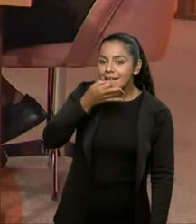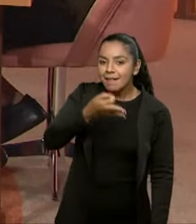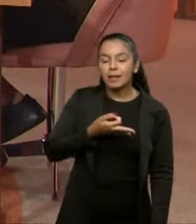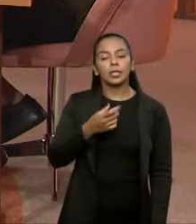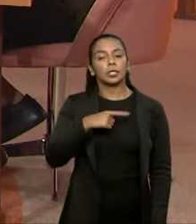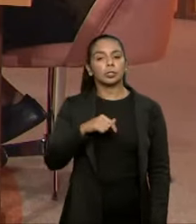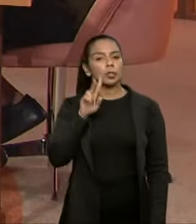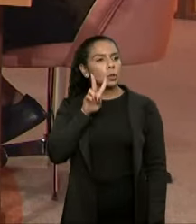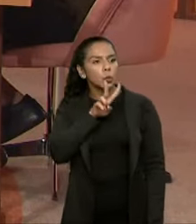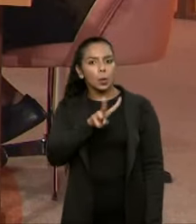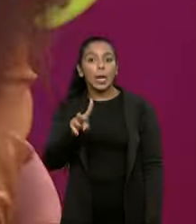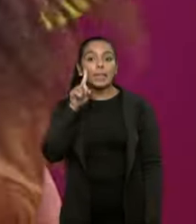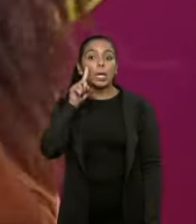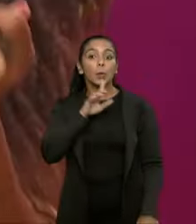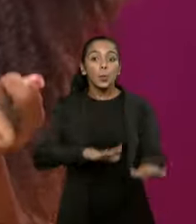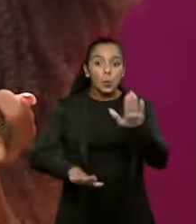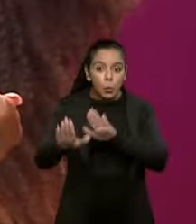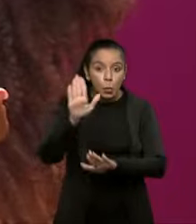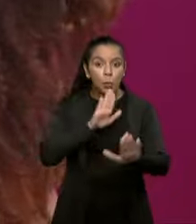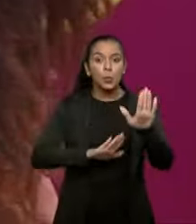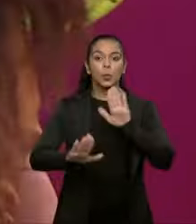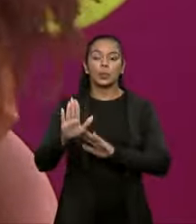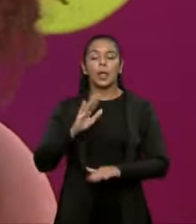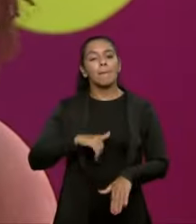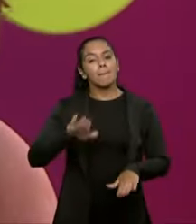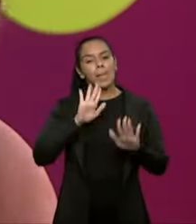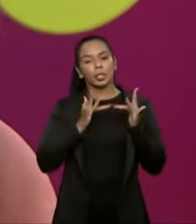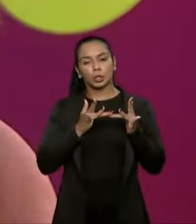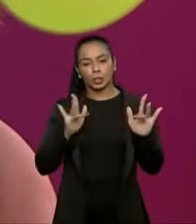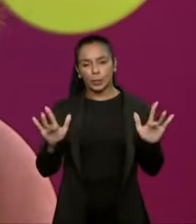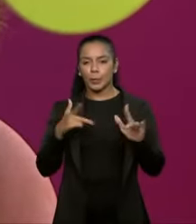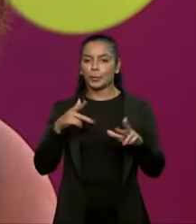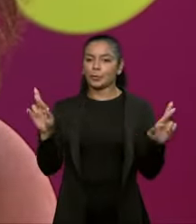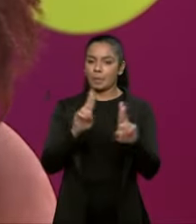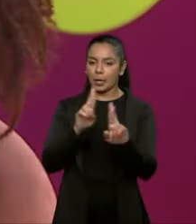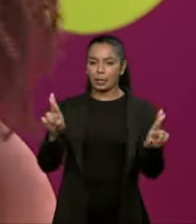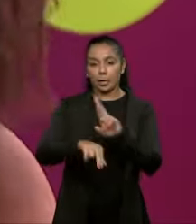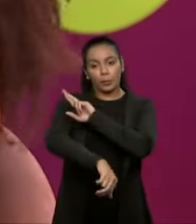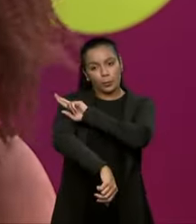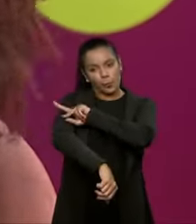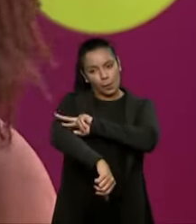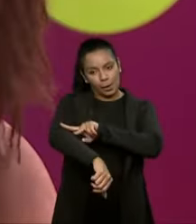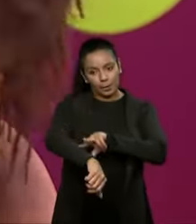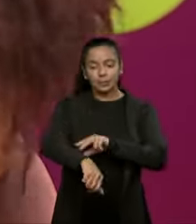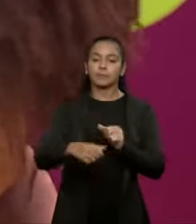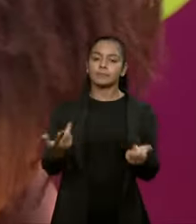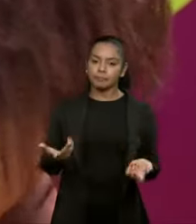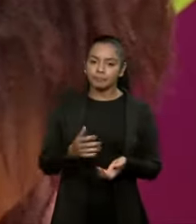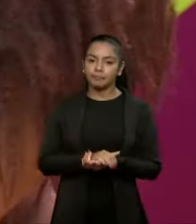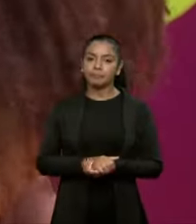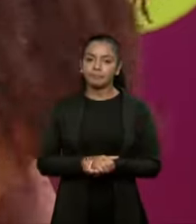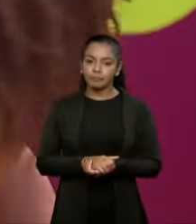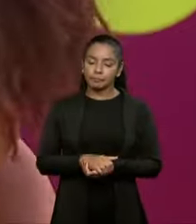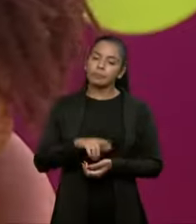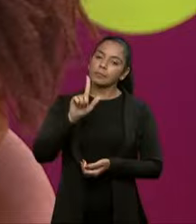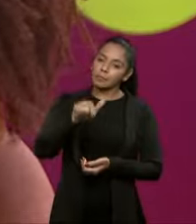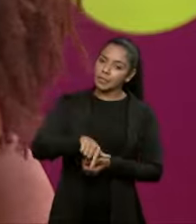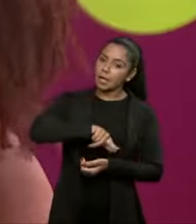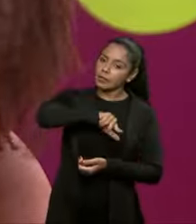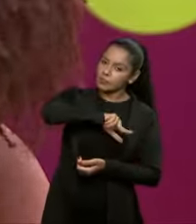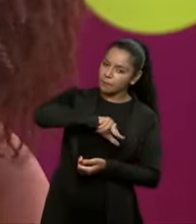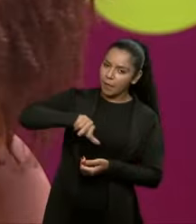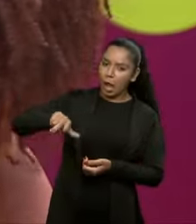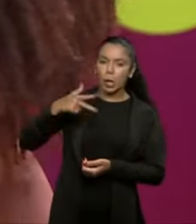crivo, um cuidado, um olhar mais generoso para as relações raciais. E ele, né, vários intelectuais